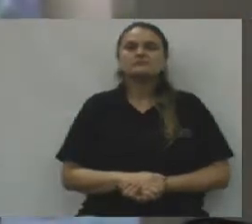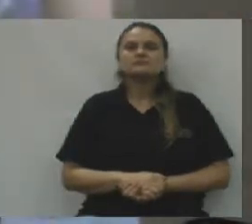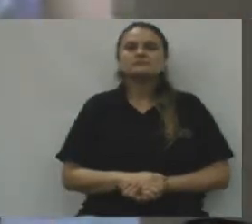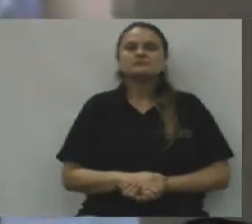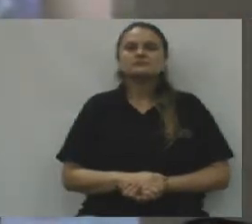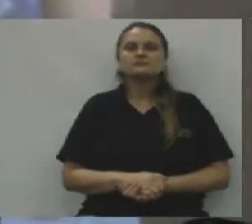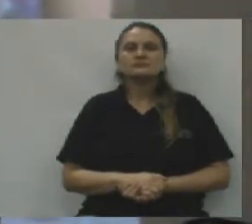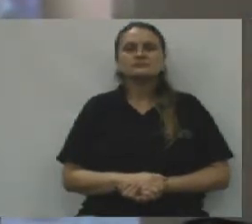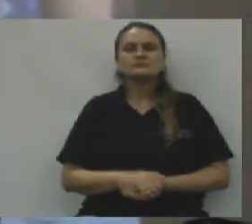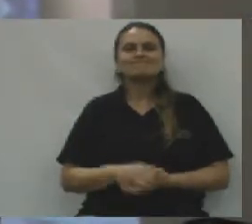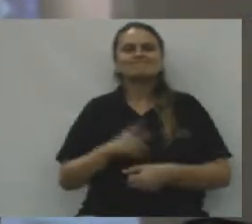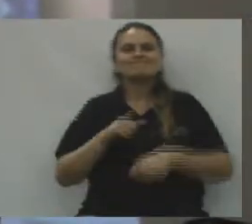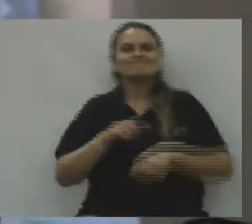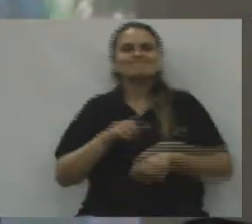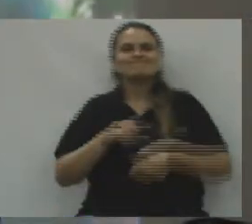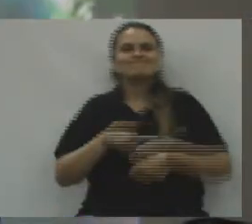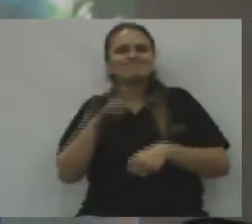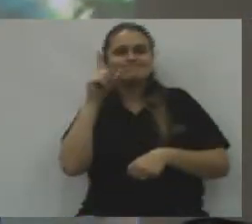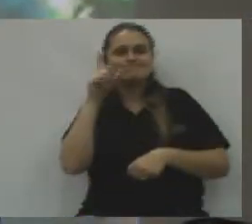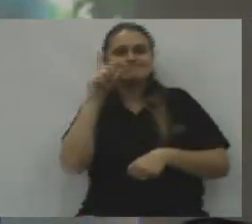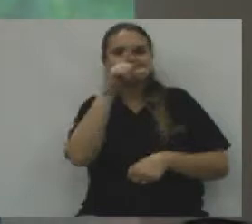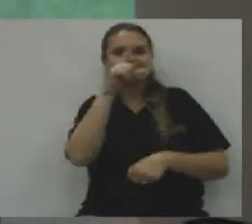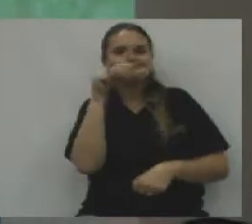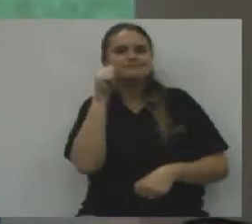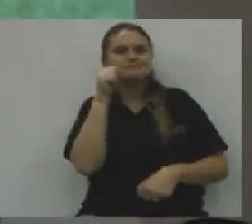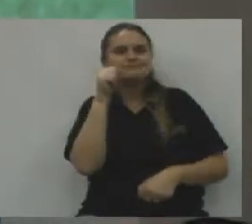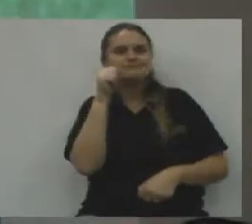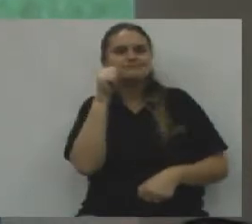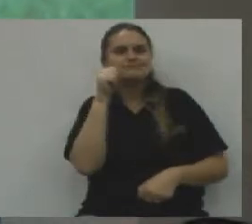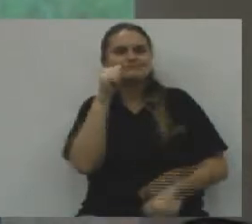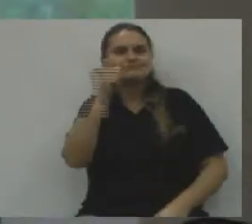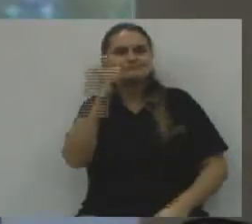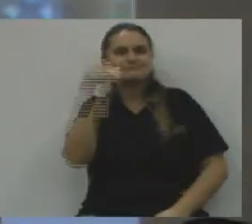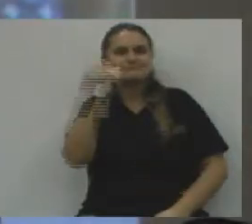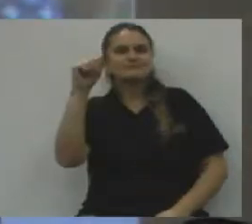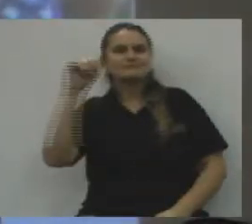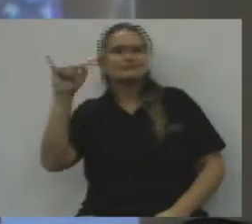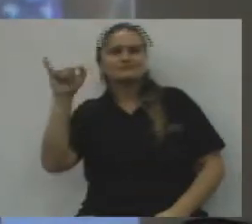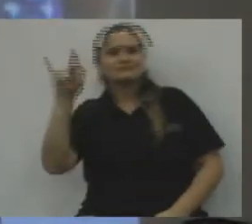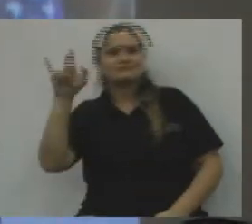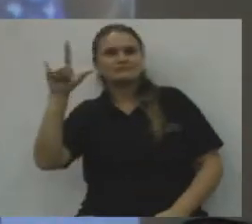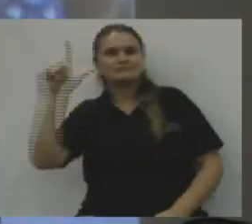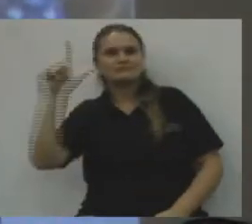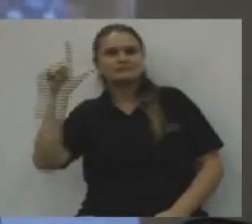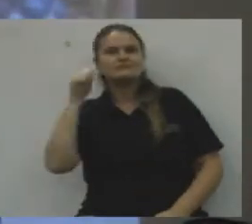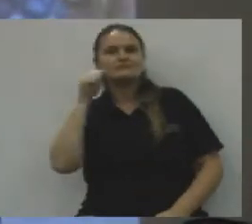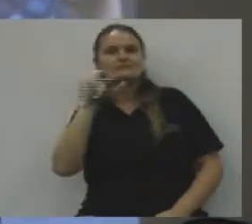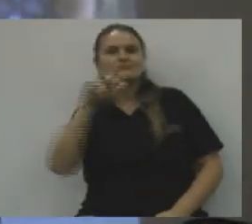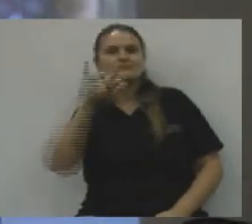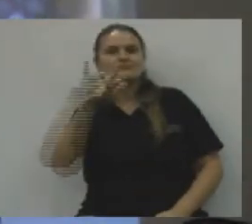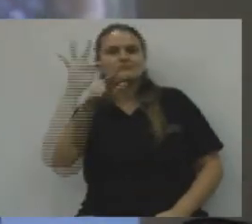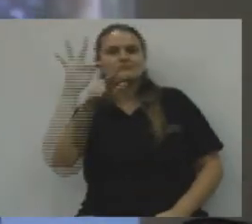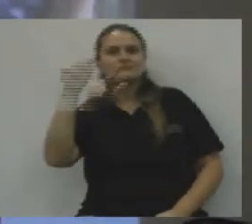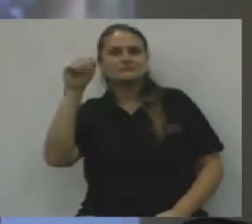Foram momentos difíceis vividos por Juliano, sua esposa Ana e a irmã dele, Fabiana, que estavam em um carro subindo a